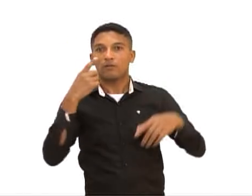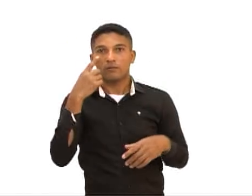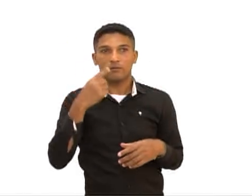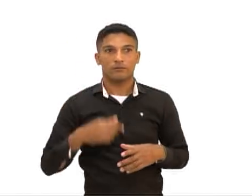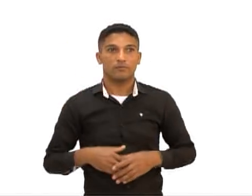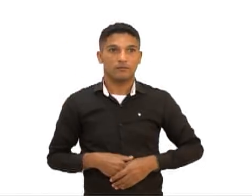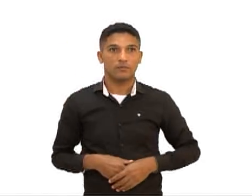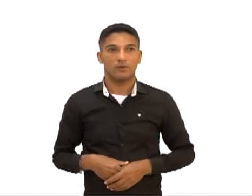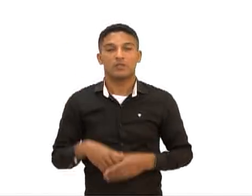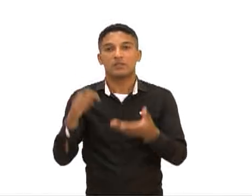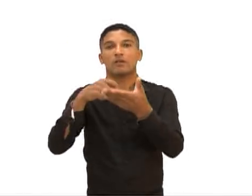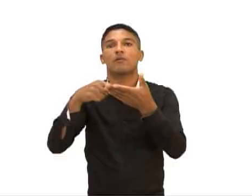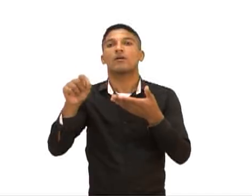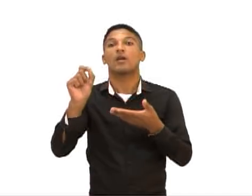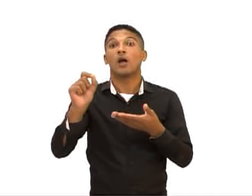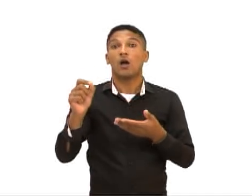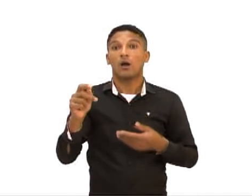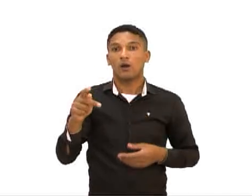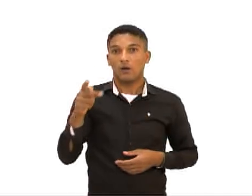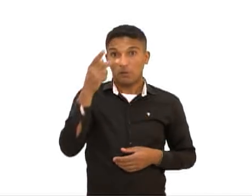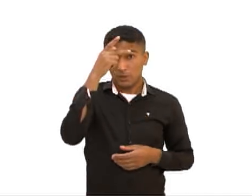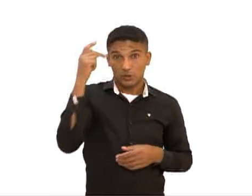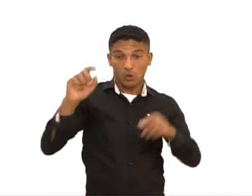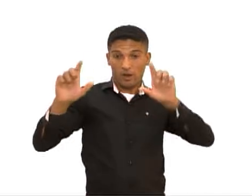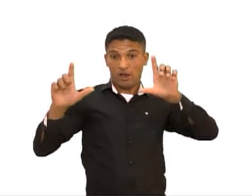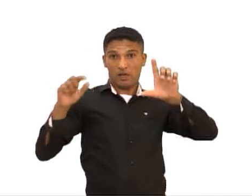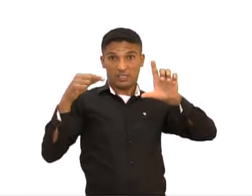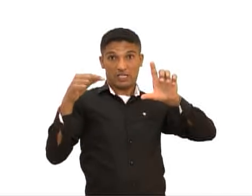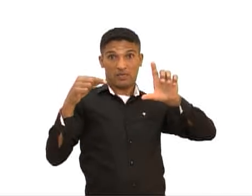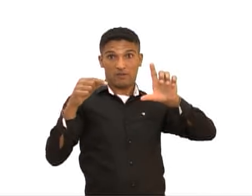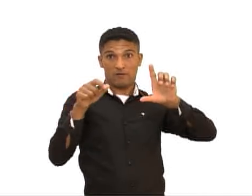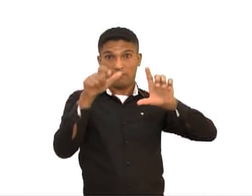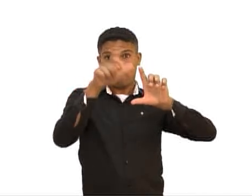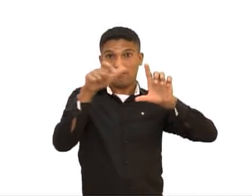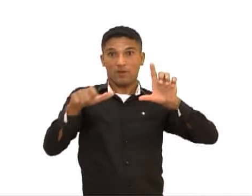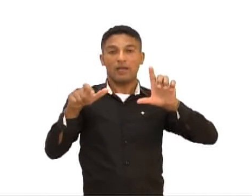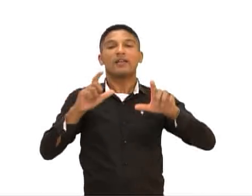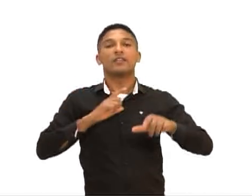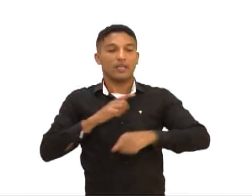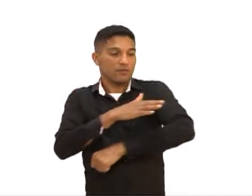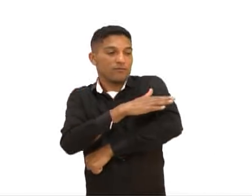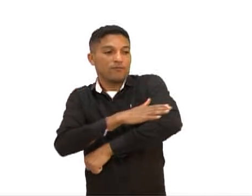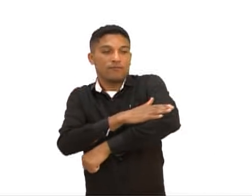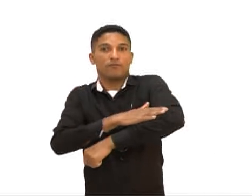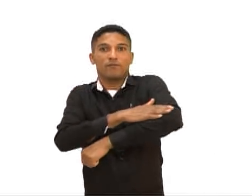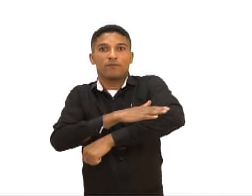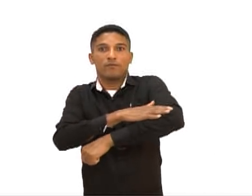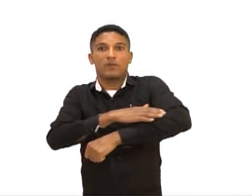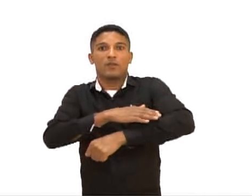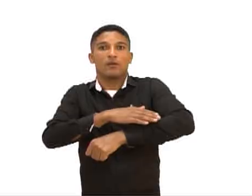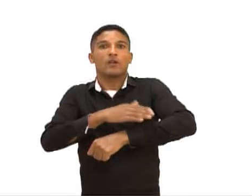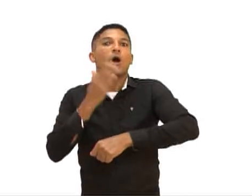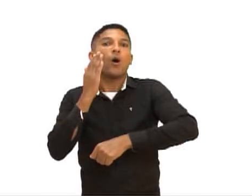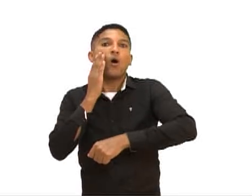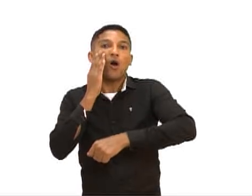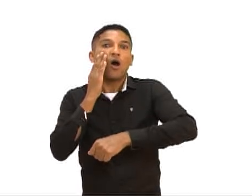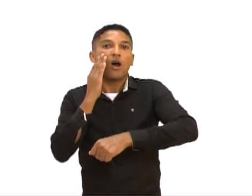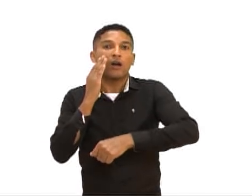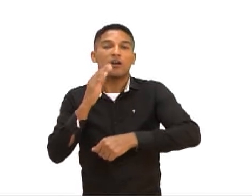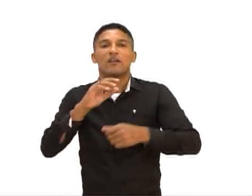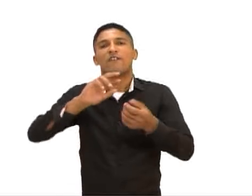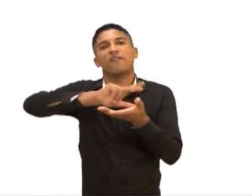olha. Então, as pessoas escolhidas representam uma pluralidade étnico-racial, apresentam características